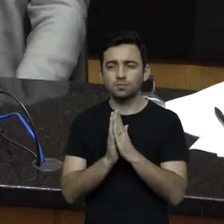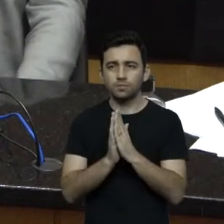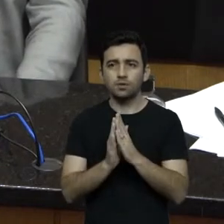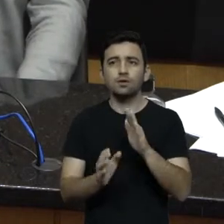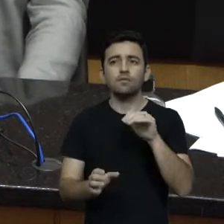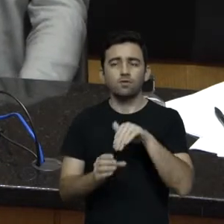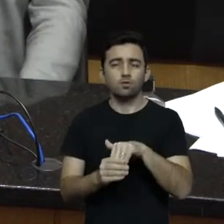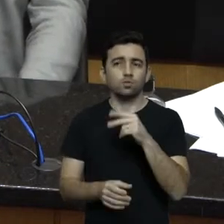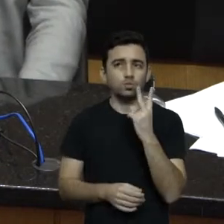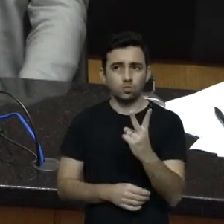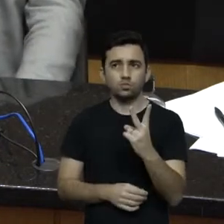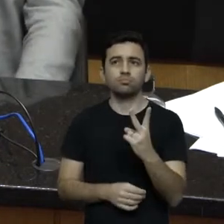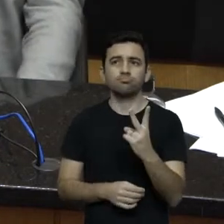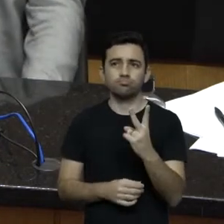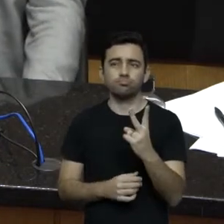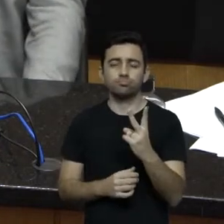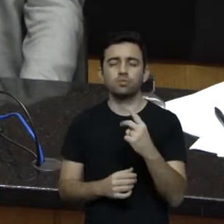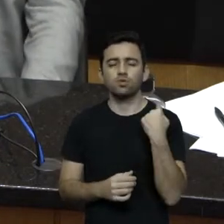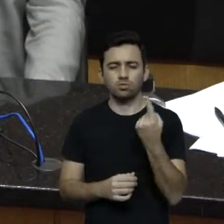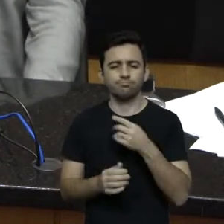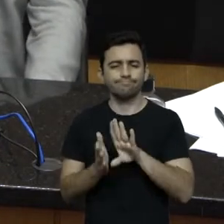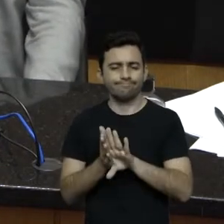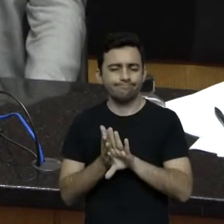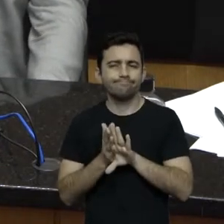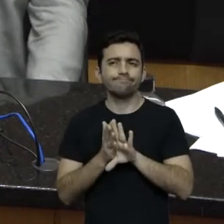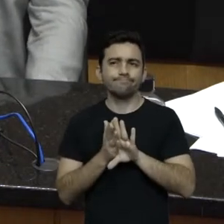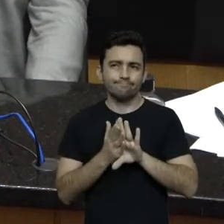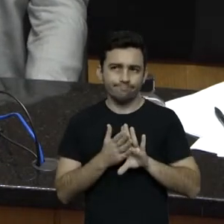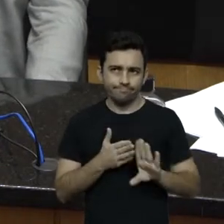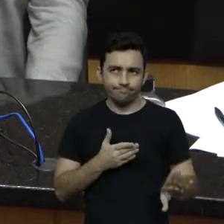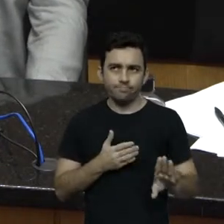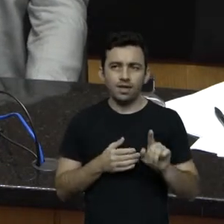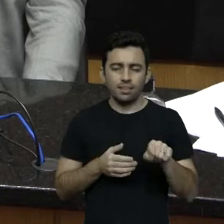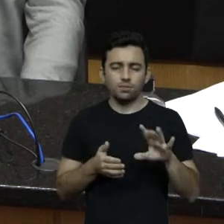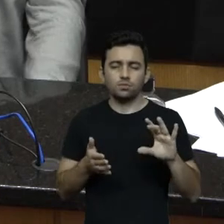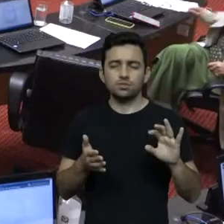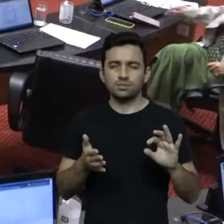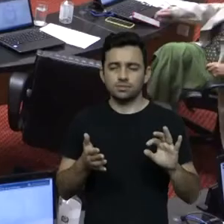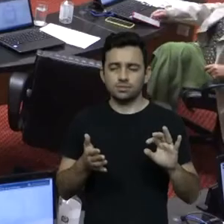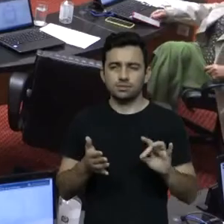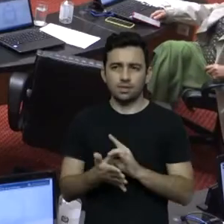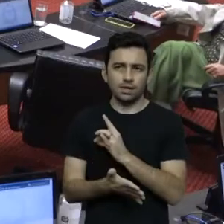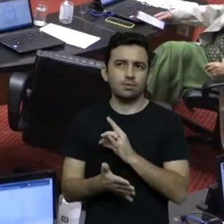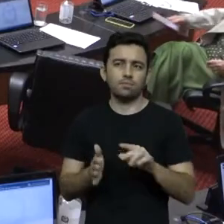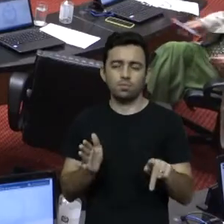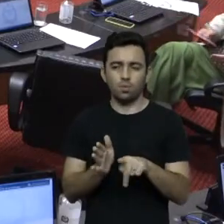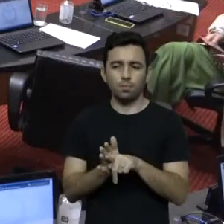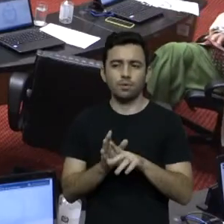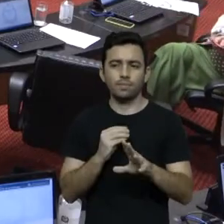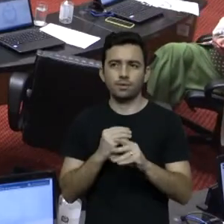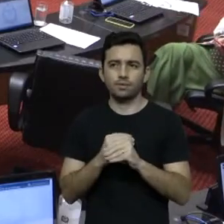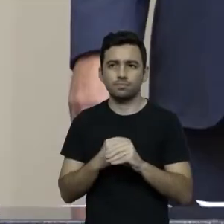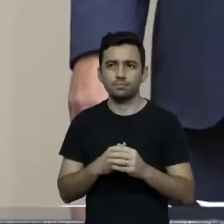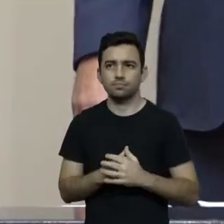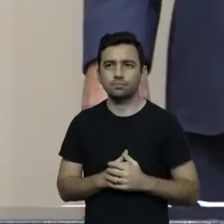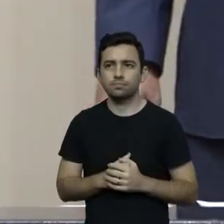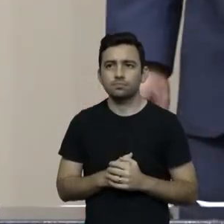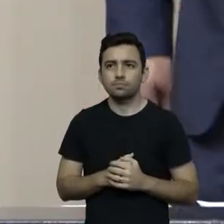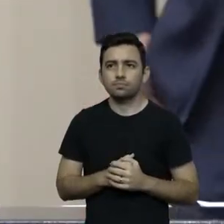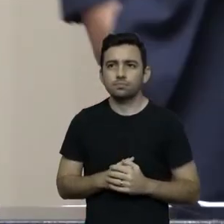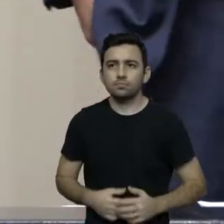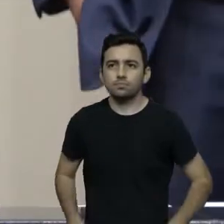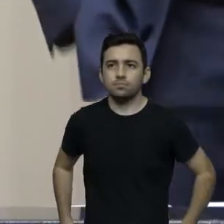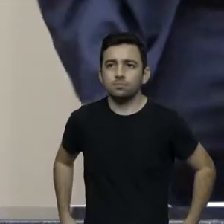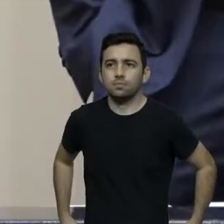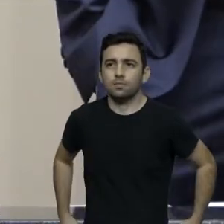dois nós vamos rejeitar esse destaque desta emenda Eu determino abertura